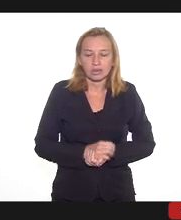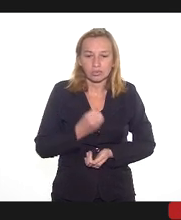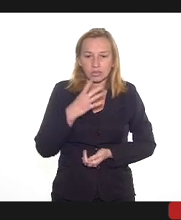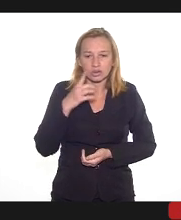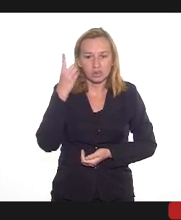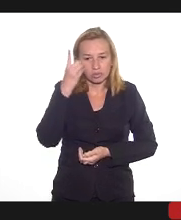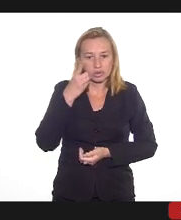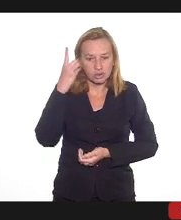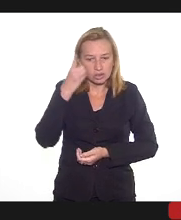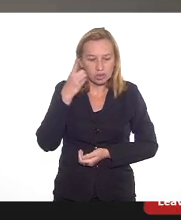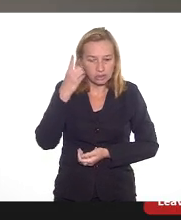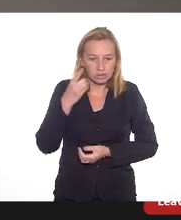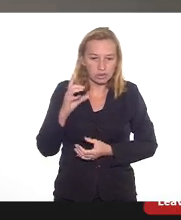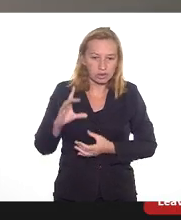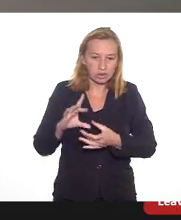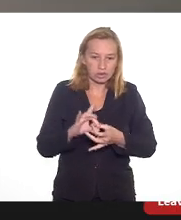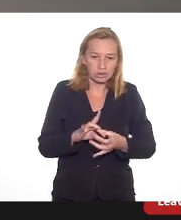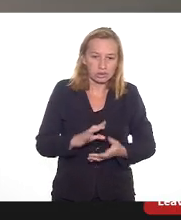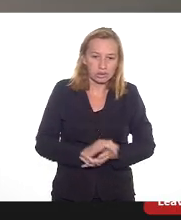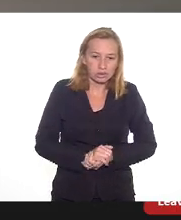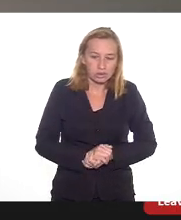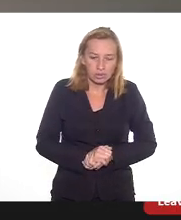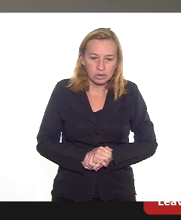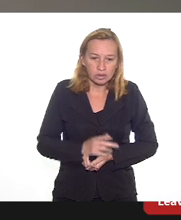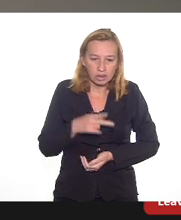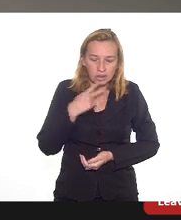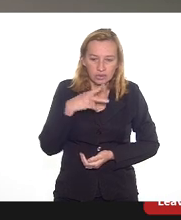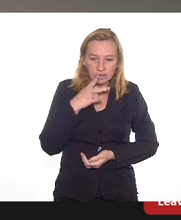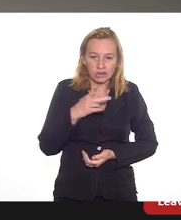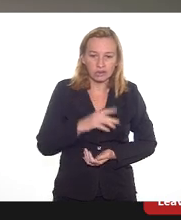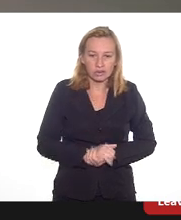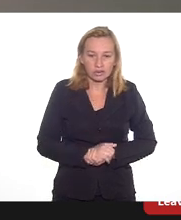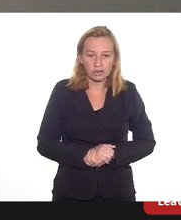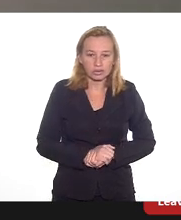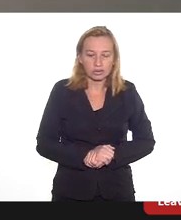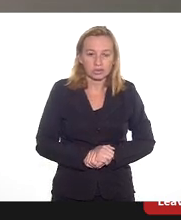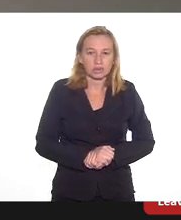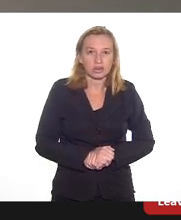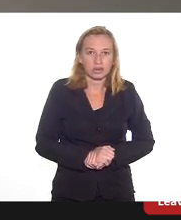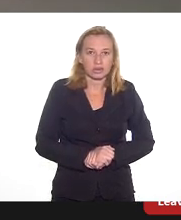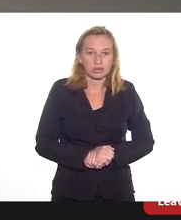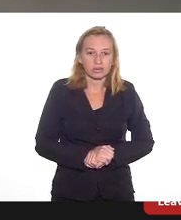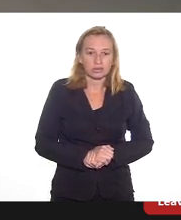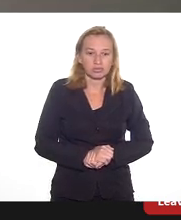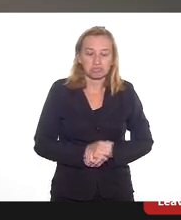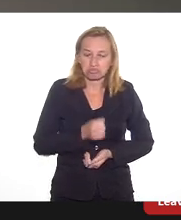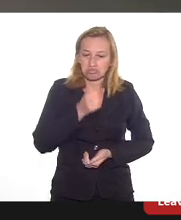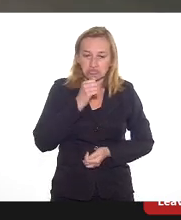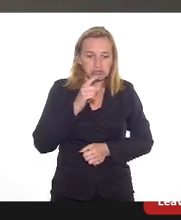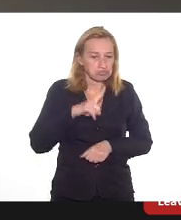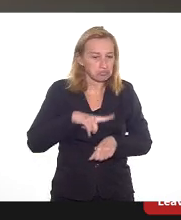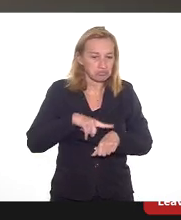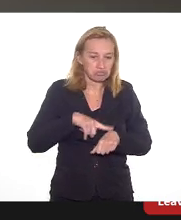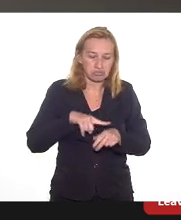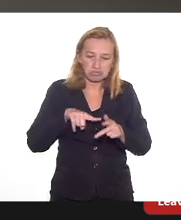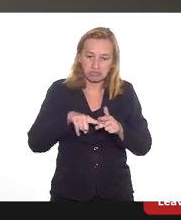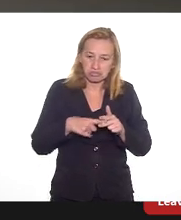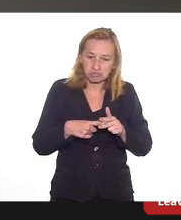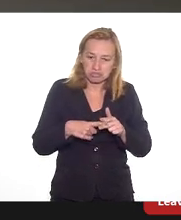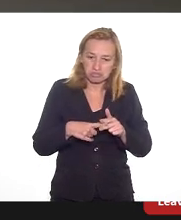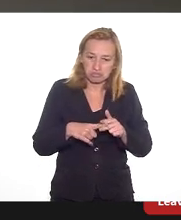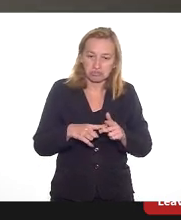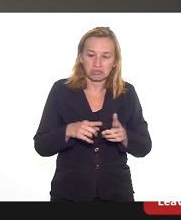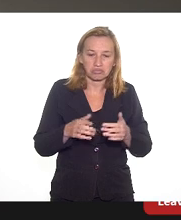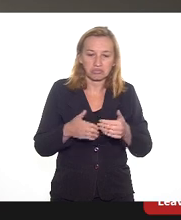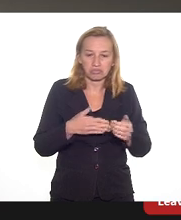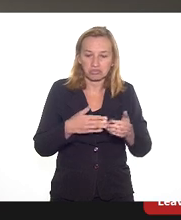deputado, reiterando as nossas colocações, esclarecendo que em momento nenhum, até para corrigir o entendimento que possa